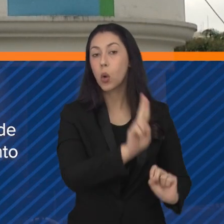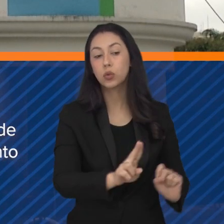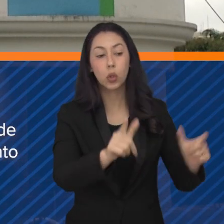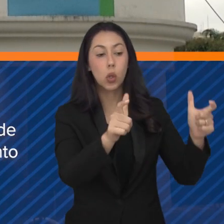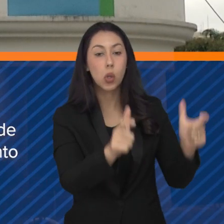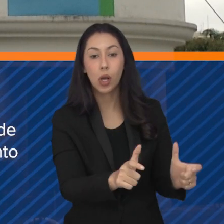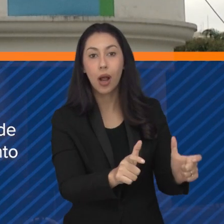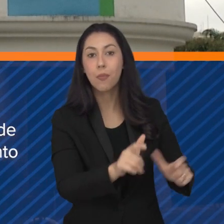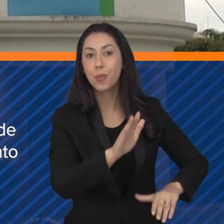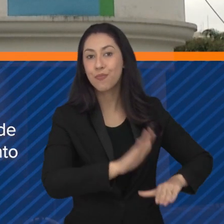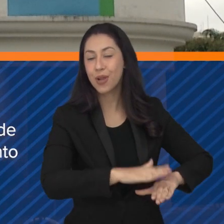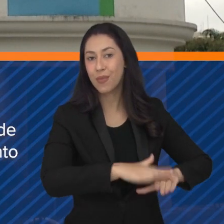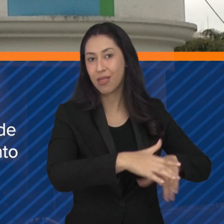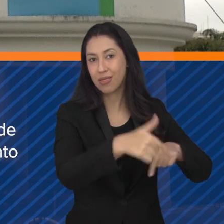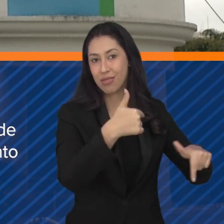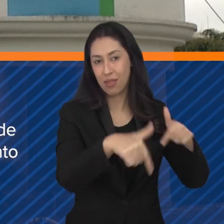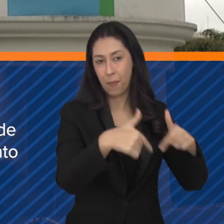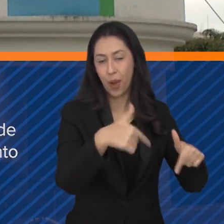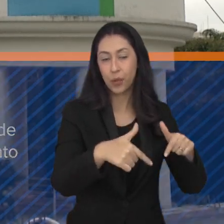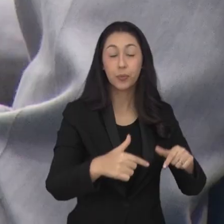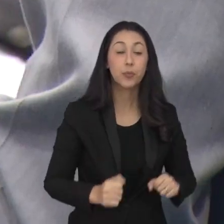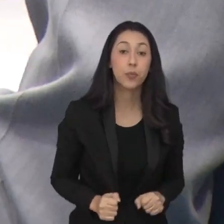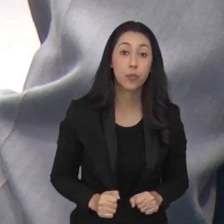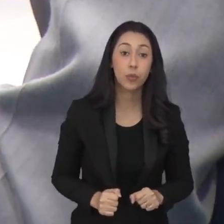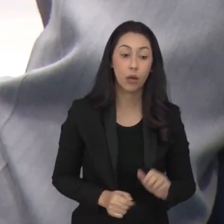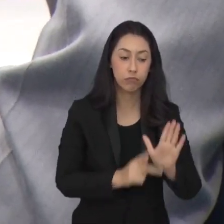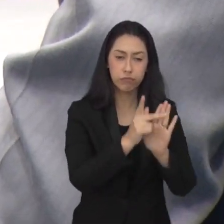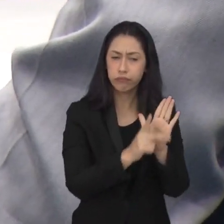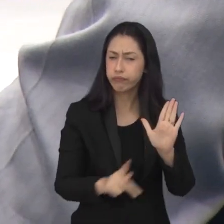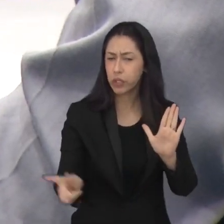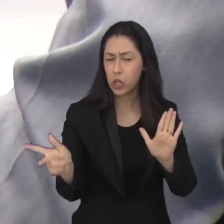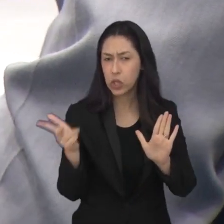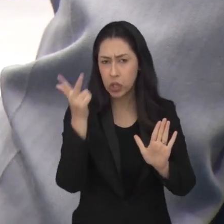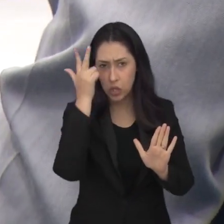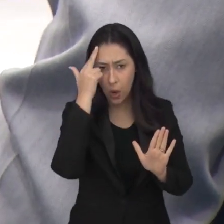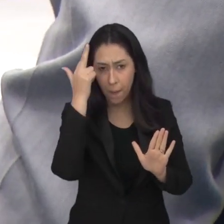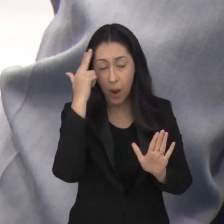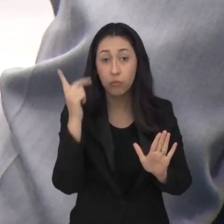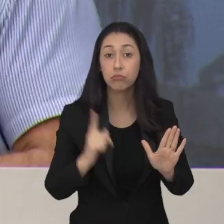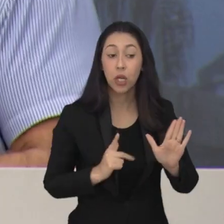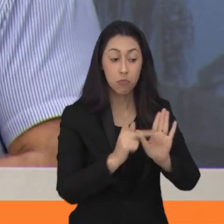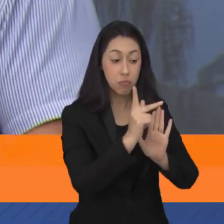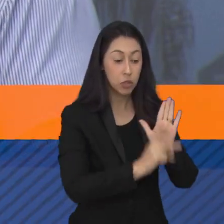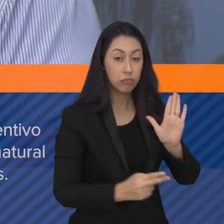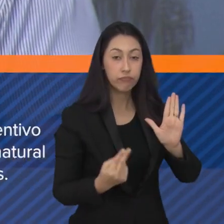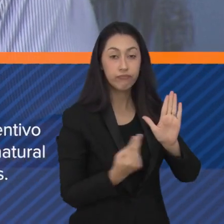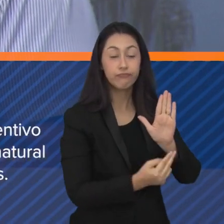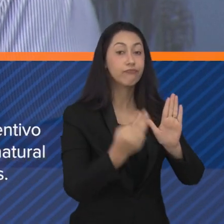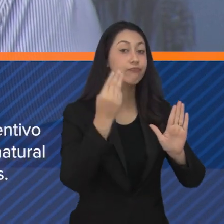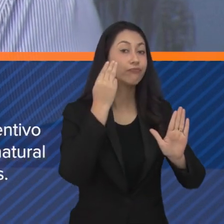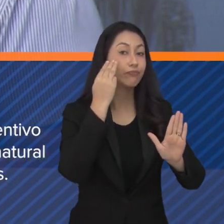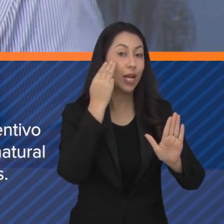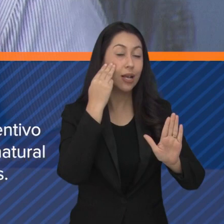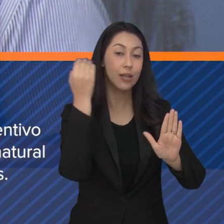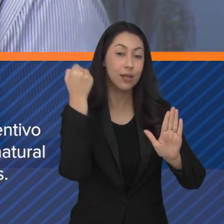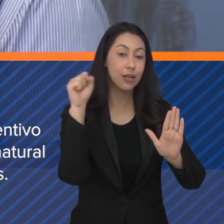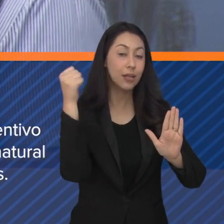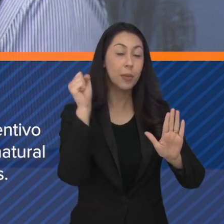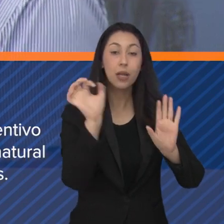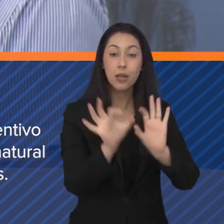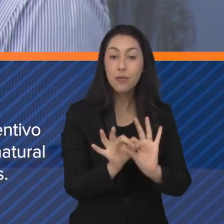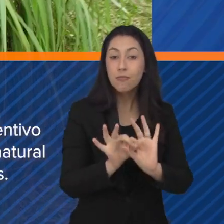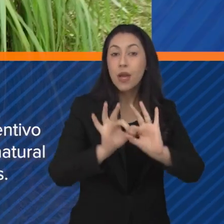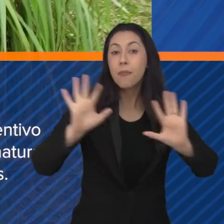Prefeitura para a execução dos serviços de saneamento. Já em rito ordinário, segue um projeto do vereador Marcão da Academia, que